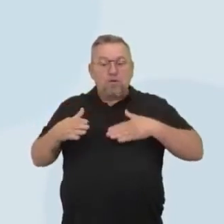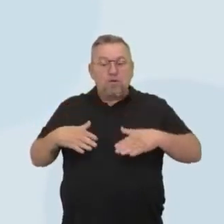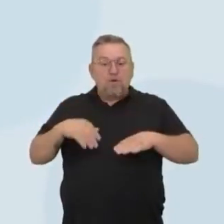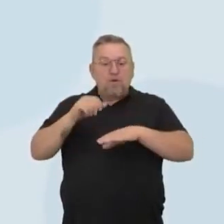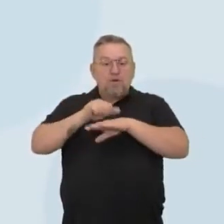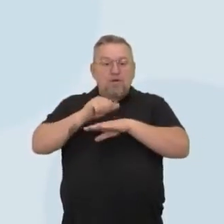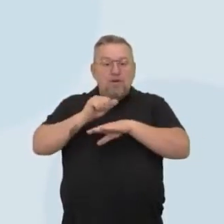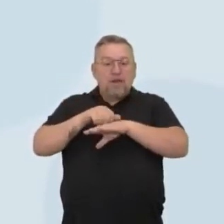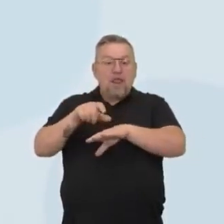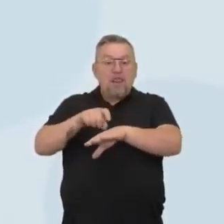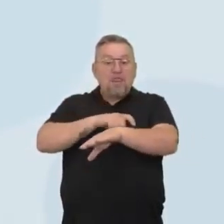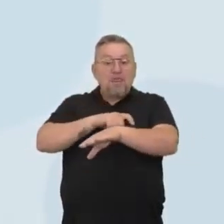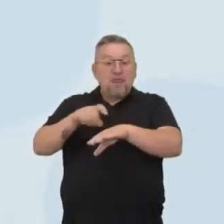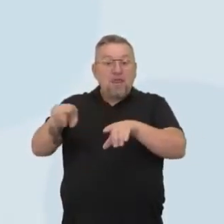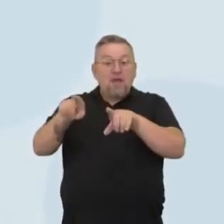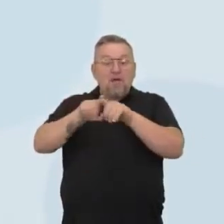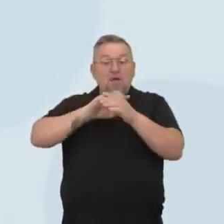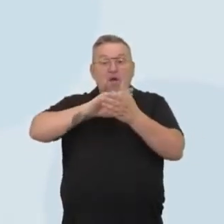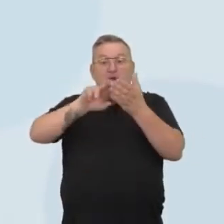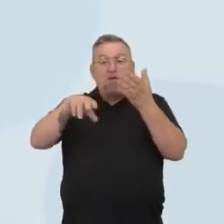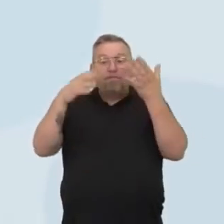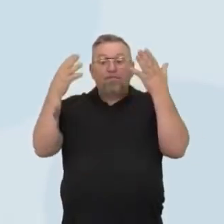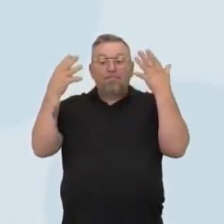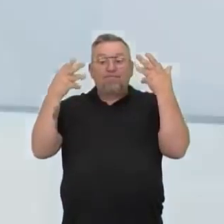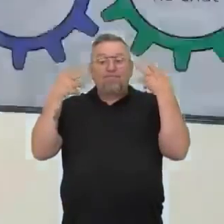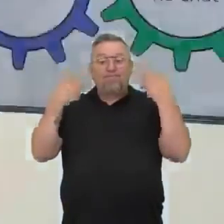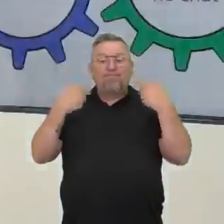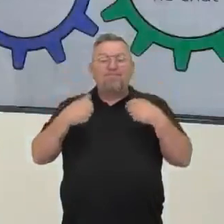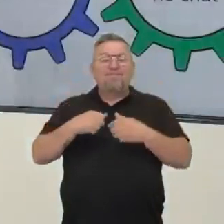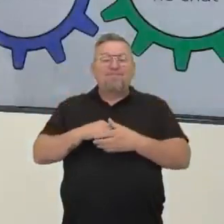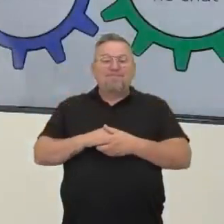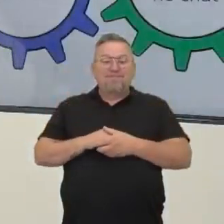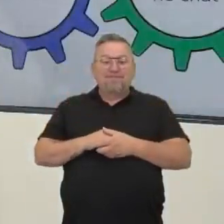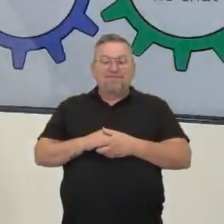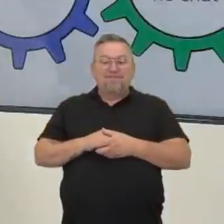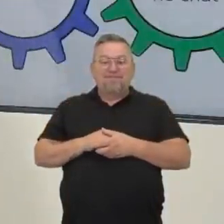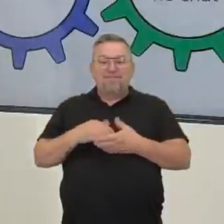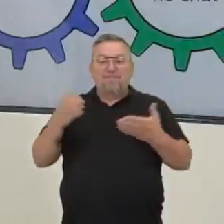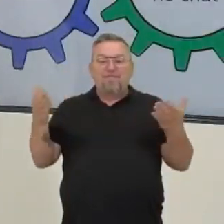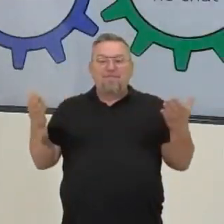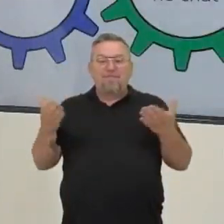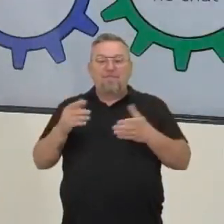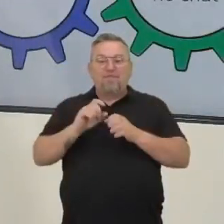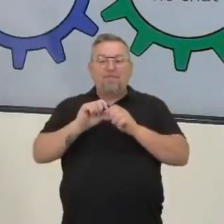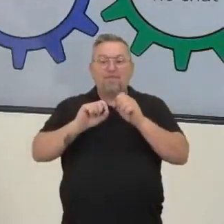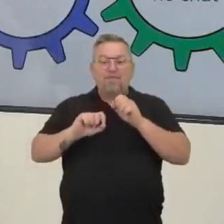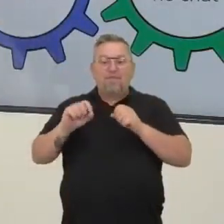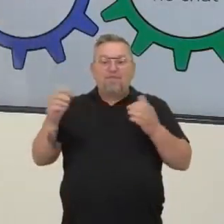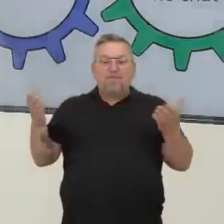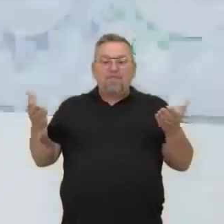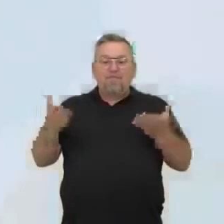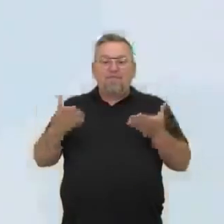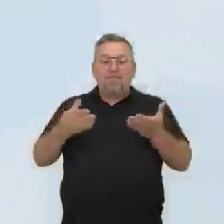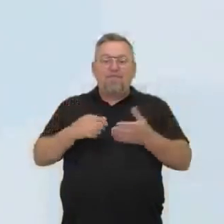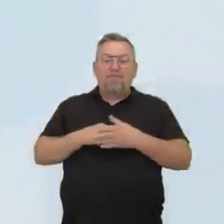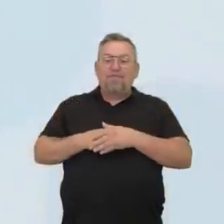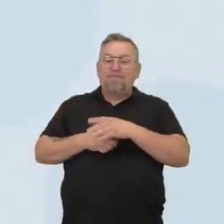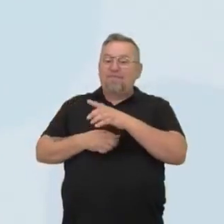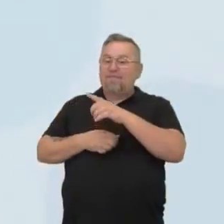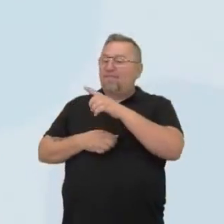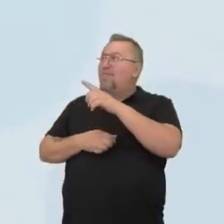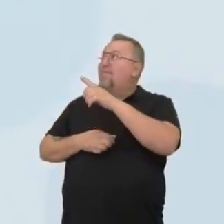em diferentes vertebrados. Tranquilo, né? Bom, o que que nós vamos fazer nessa aula? Tá aí, ó.